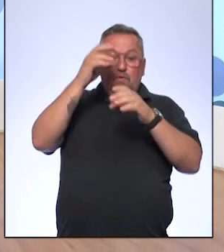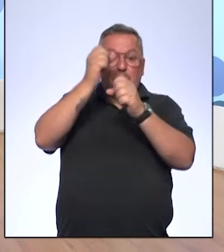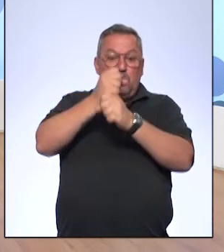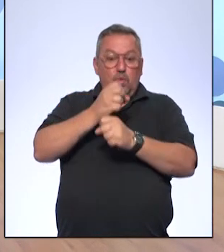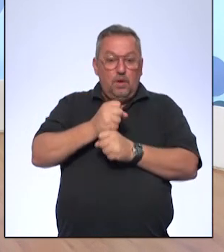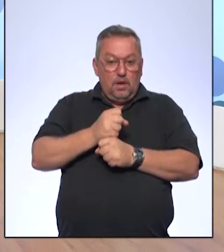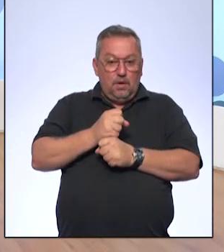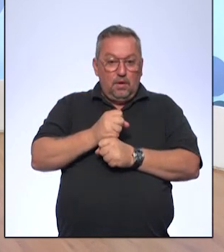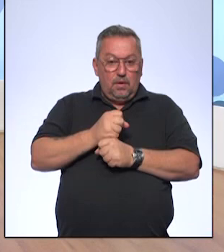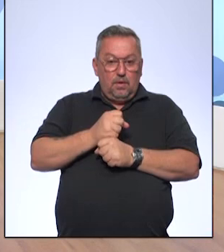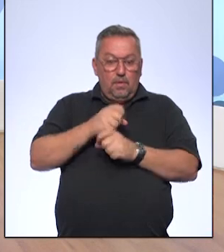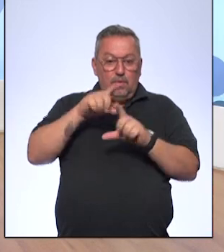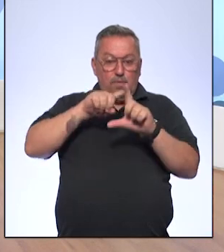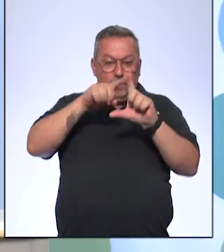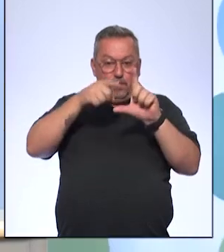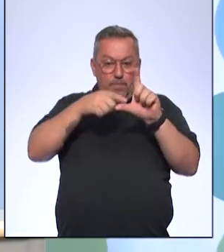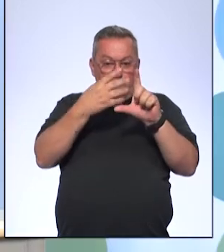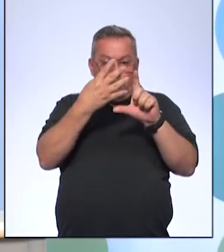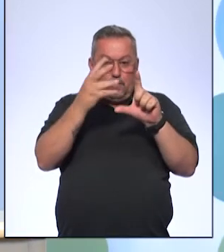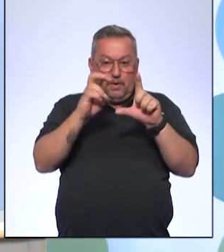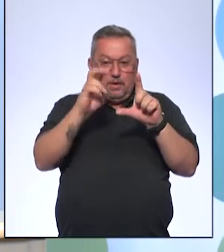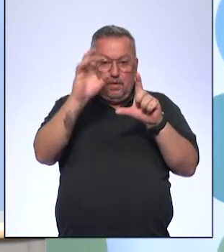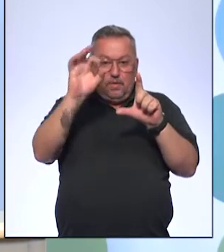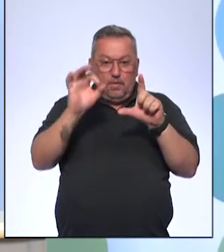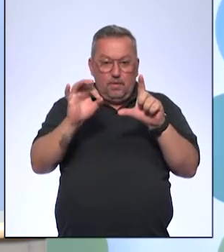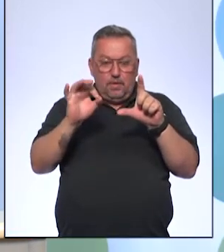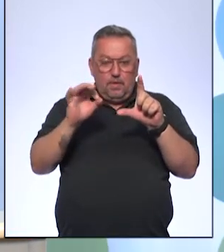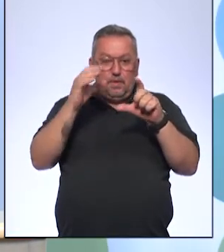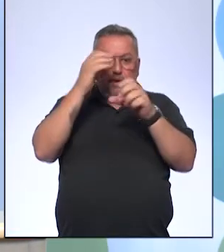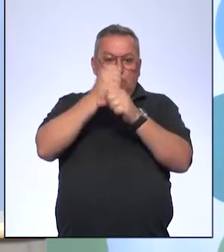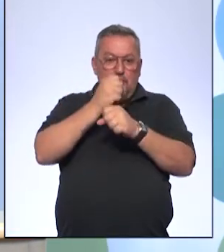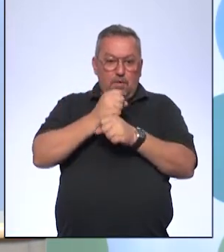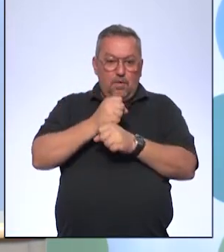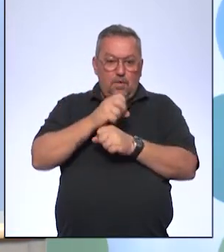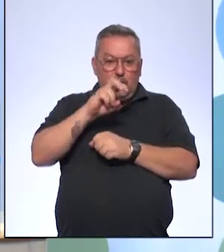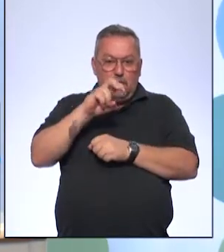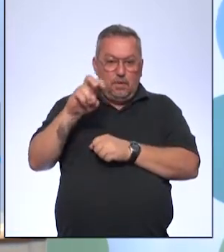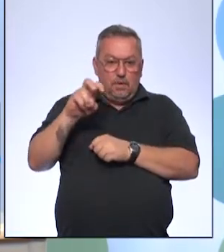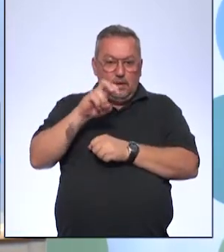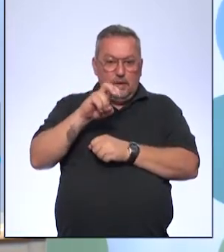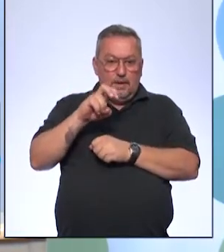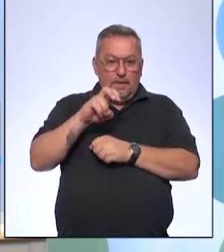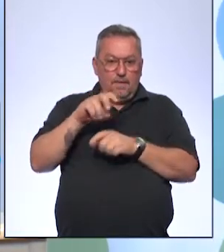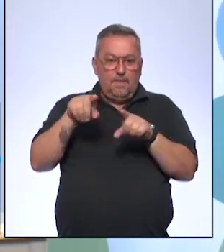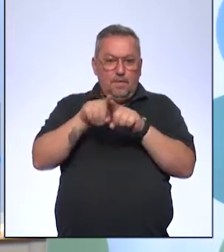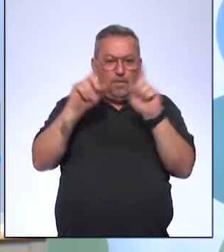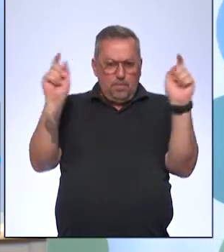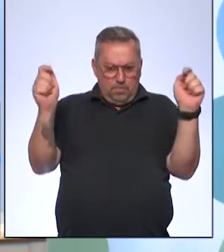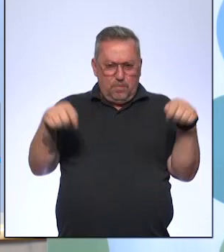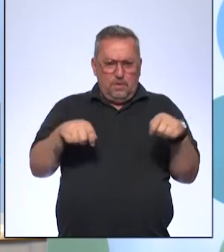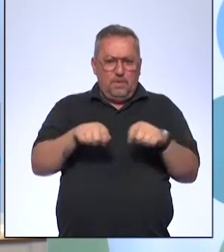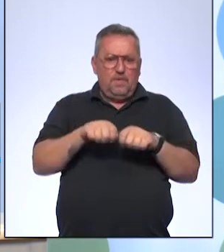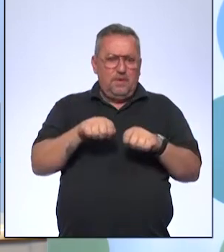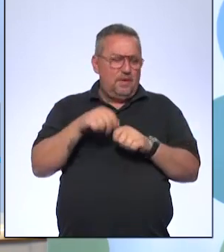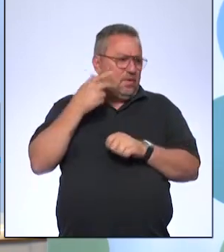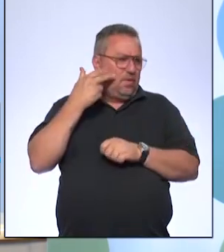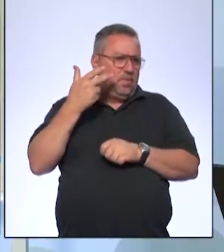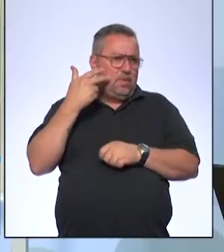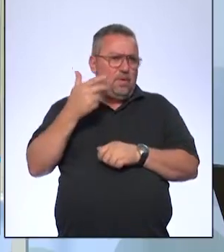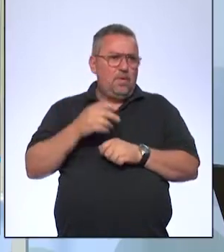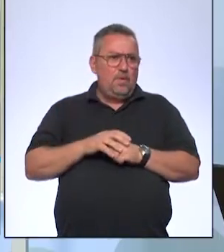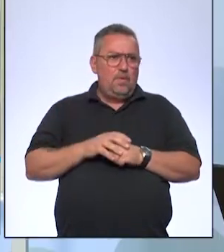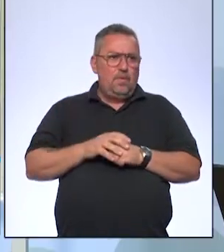calcular o ângulo de 45%, calcular o de 55%, eu também poderia, não? Sim, poderia? Sim, você colocaria